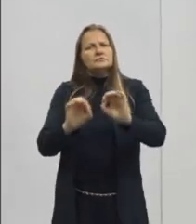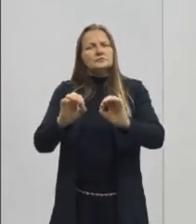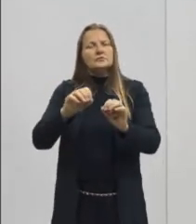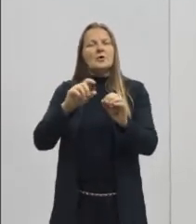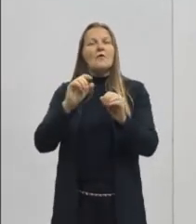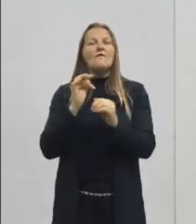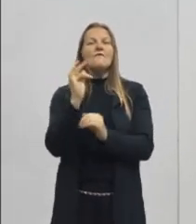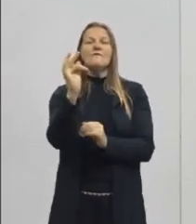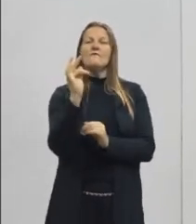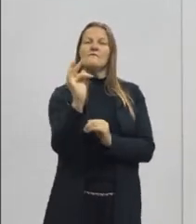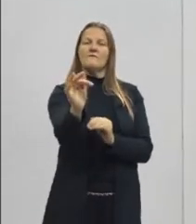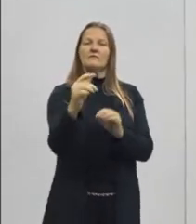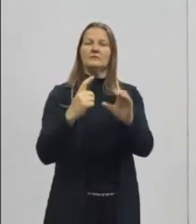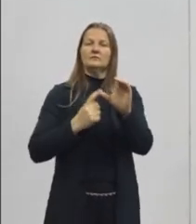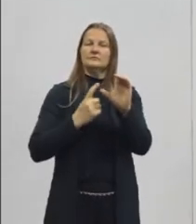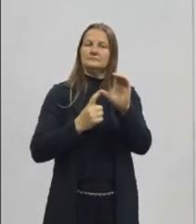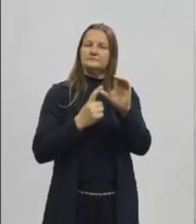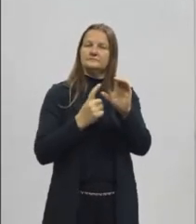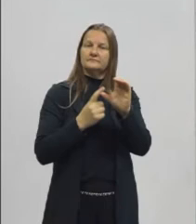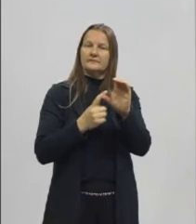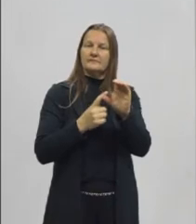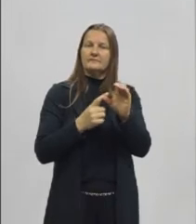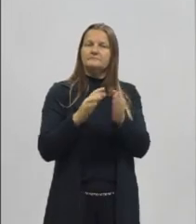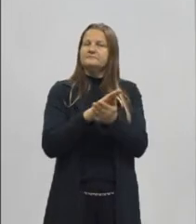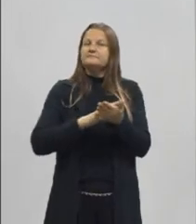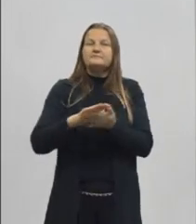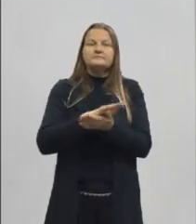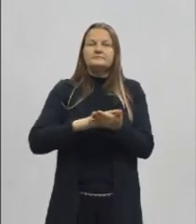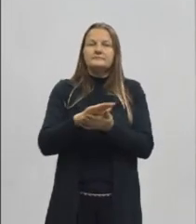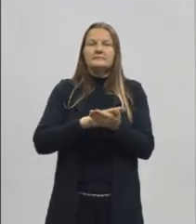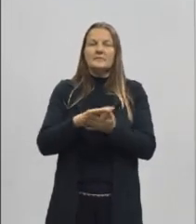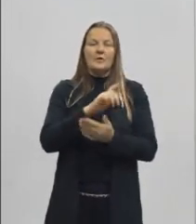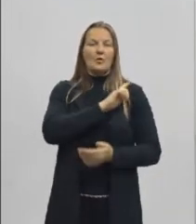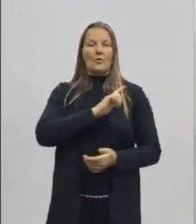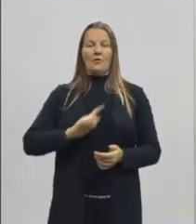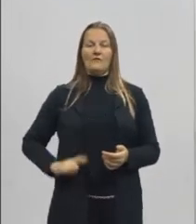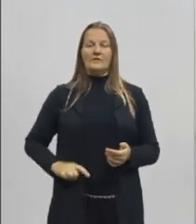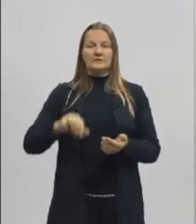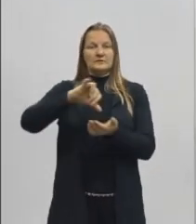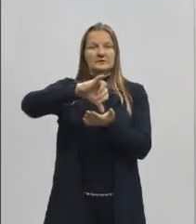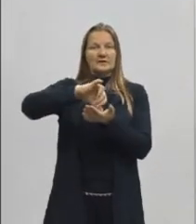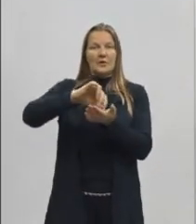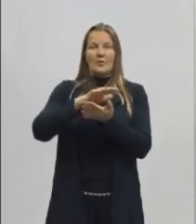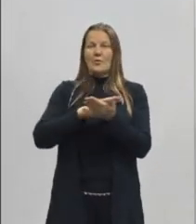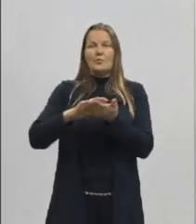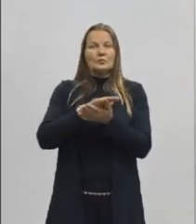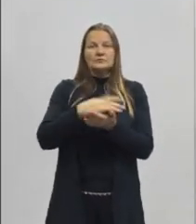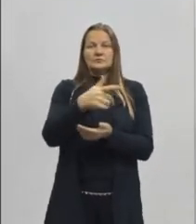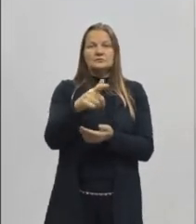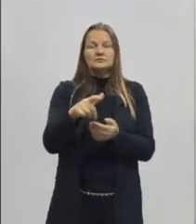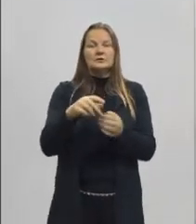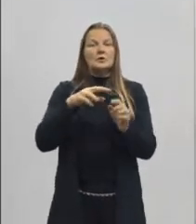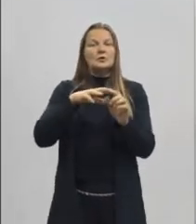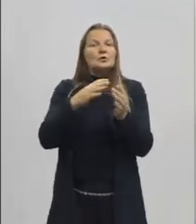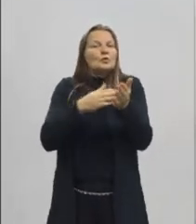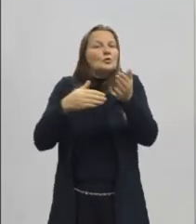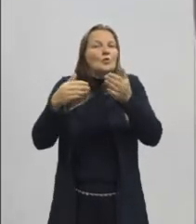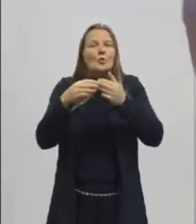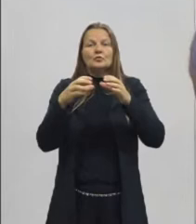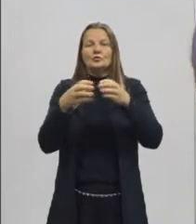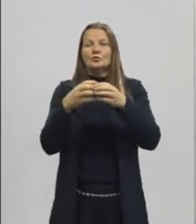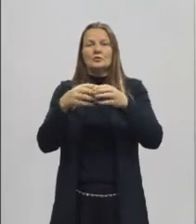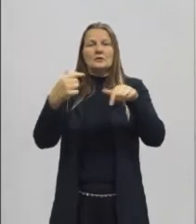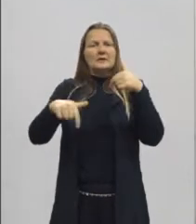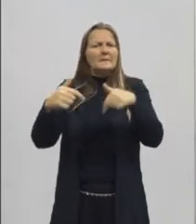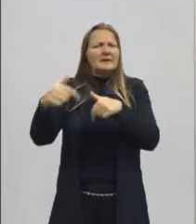comunismo e no comunismo não teria um governo né Central o governo seria dominado todos